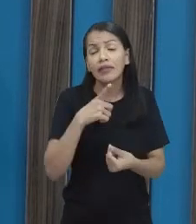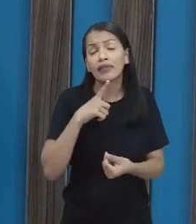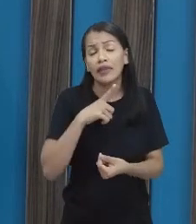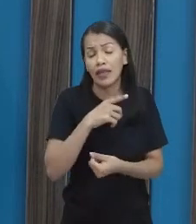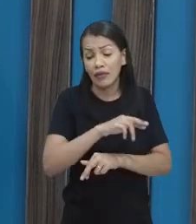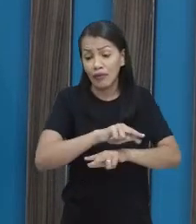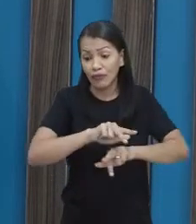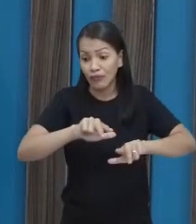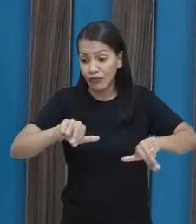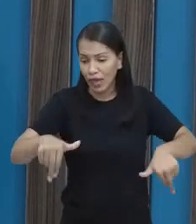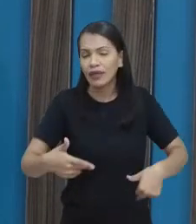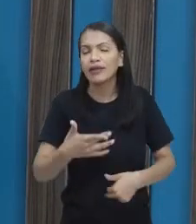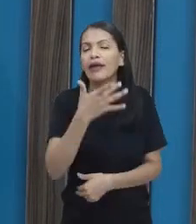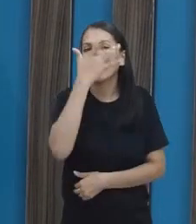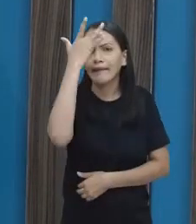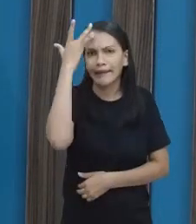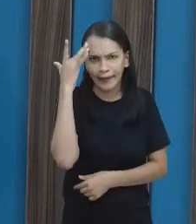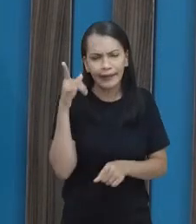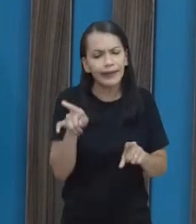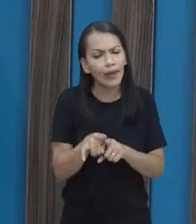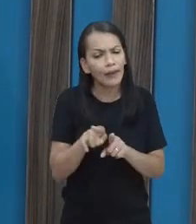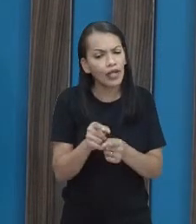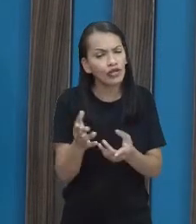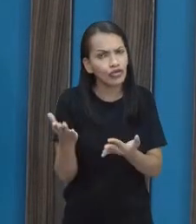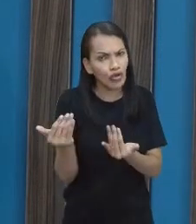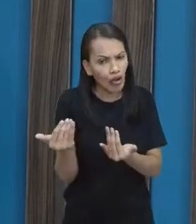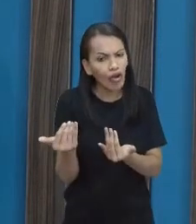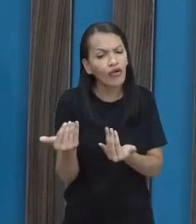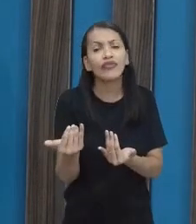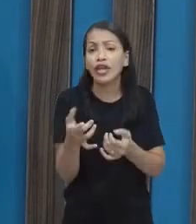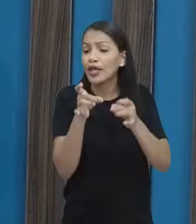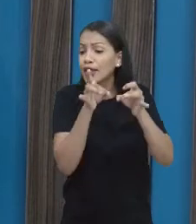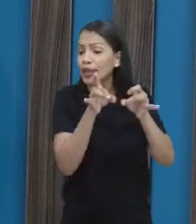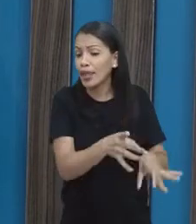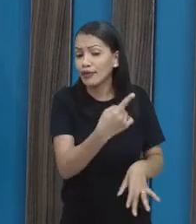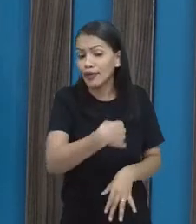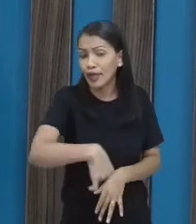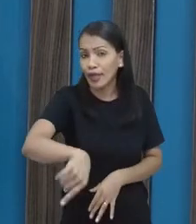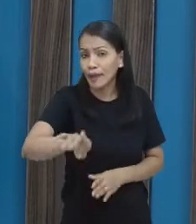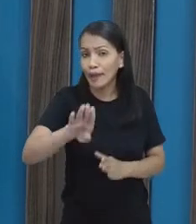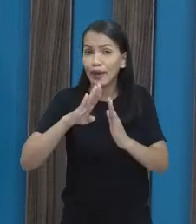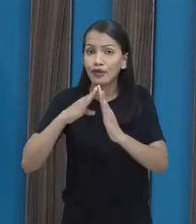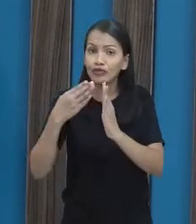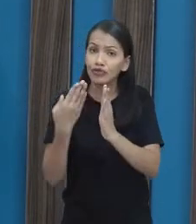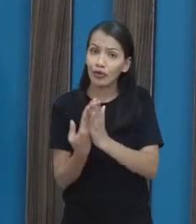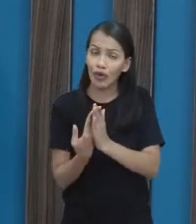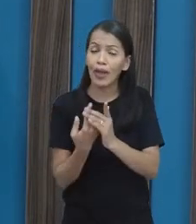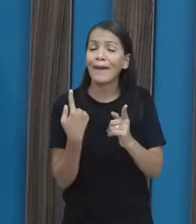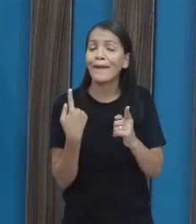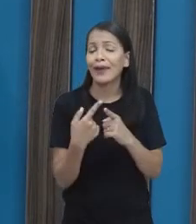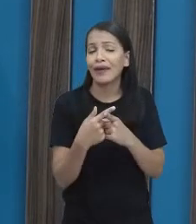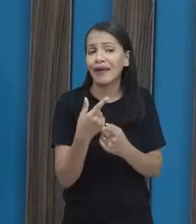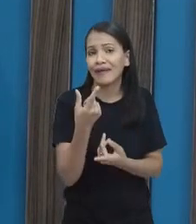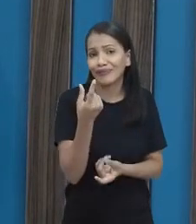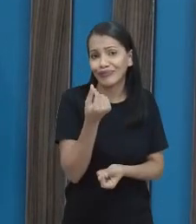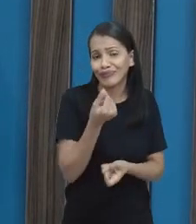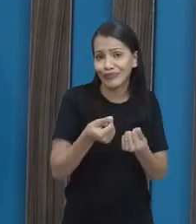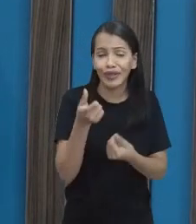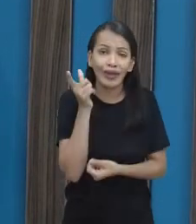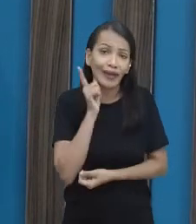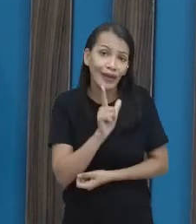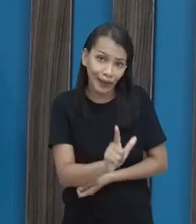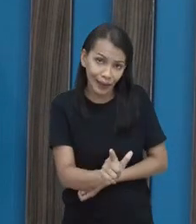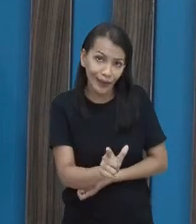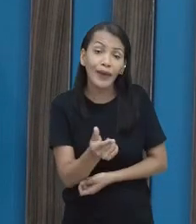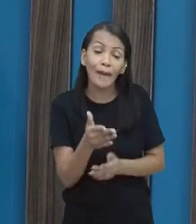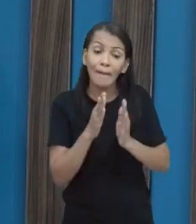para a escola, e jovens também como vocês, que estão deixando de ir para a escola para ganhar um dinheirinho extra. Então, o nosso